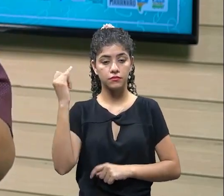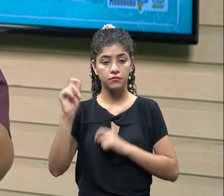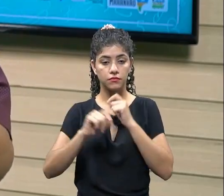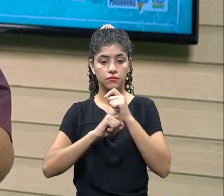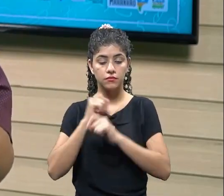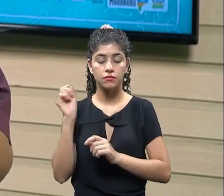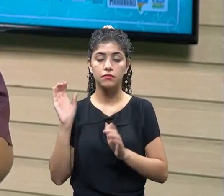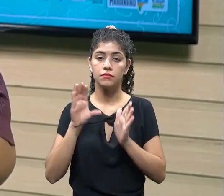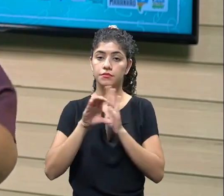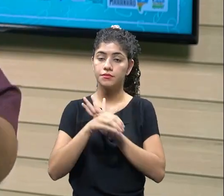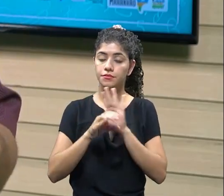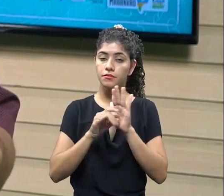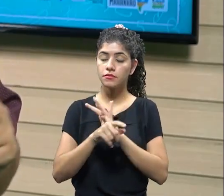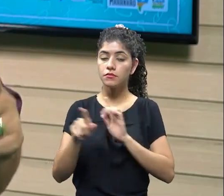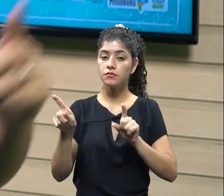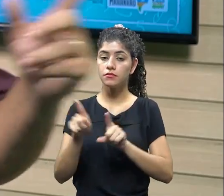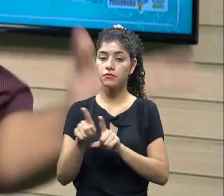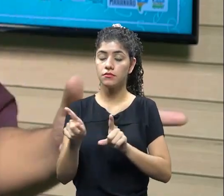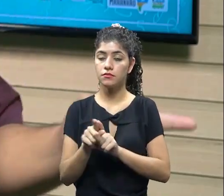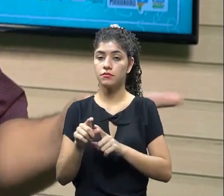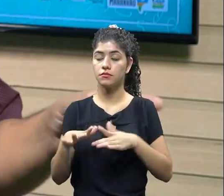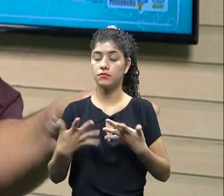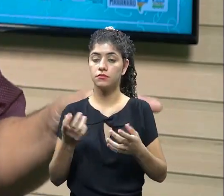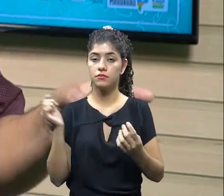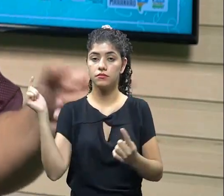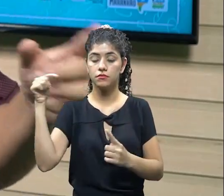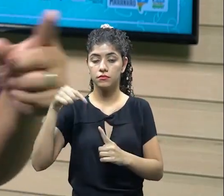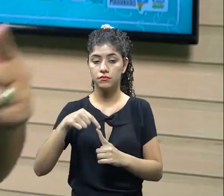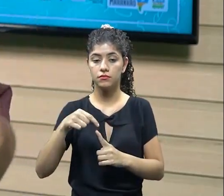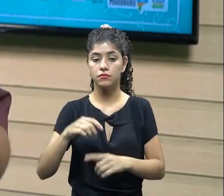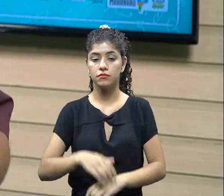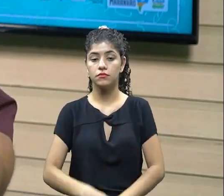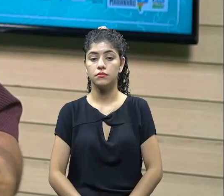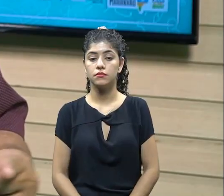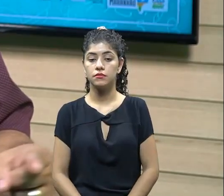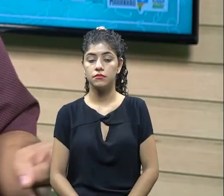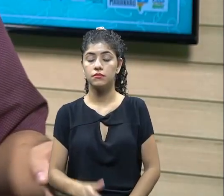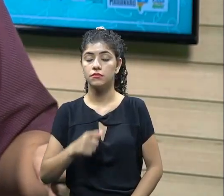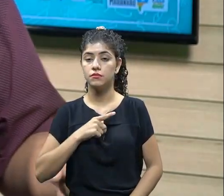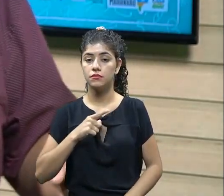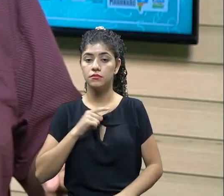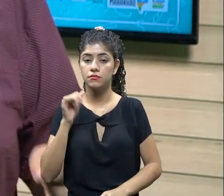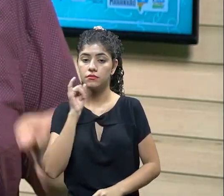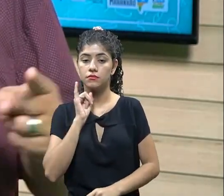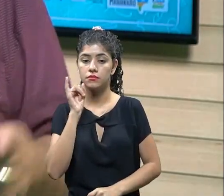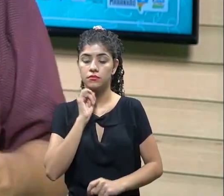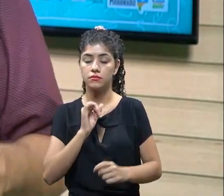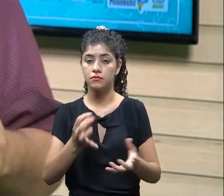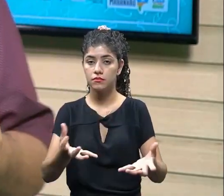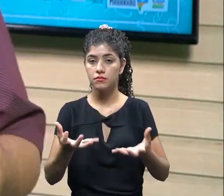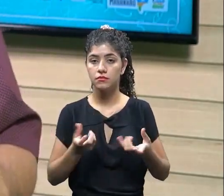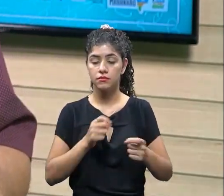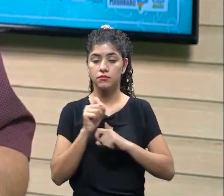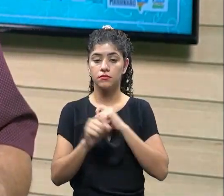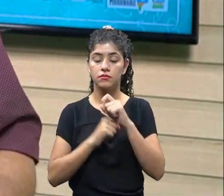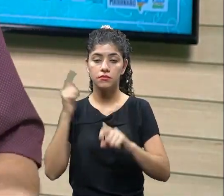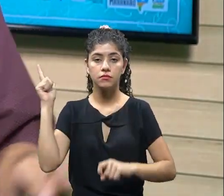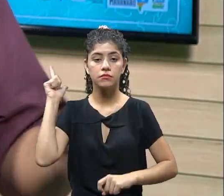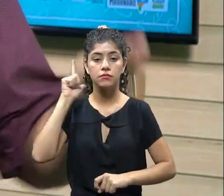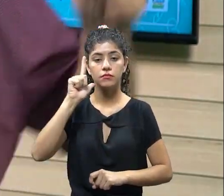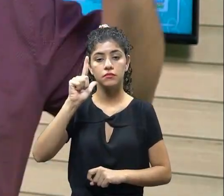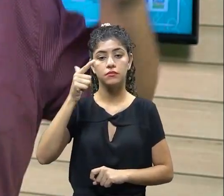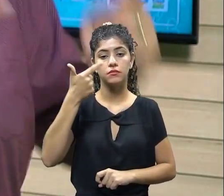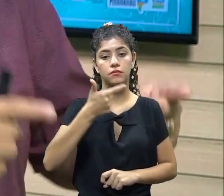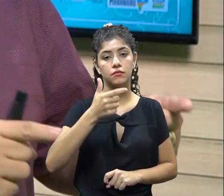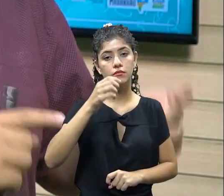poder conceituar e determinar o objetivo financeiro. Então, dentro do período, por exemplo, olha, eu quero conseguir